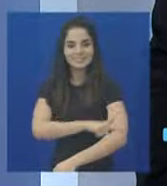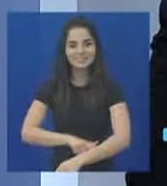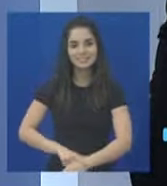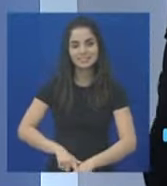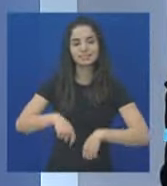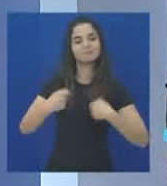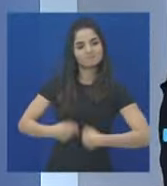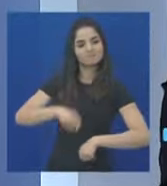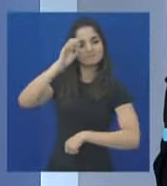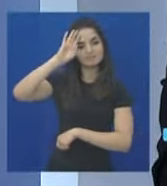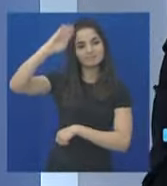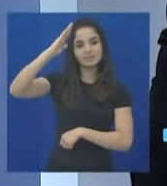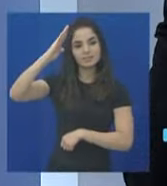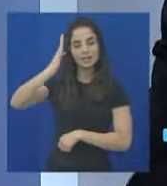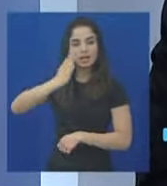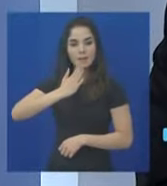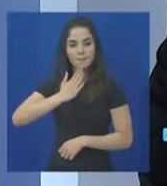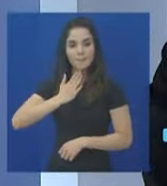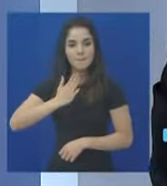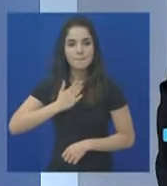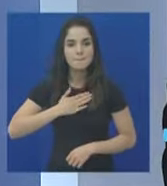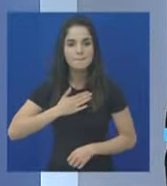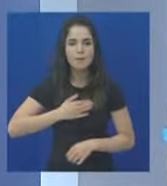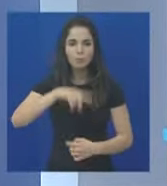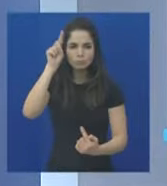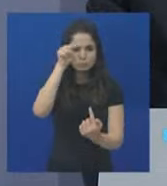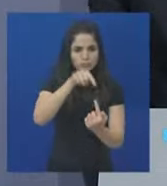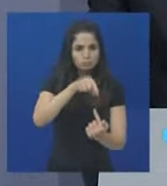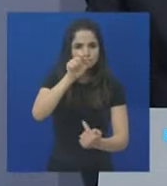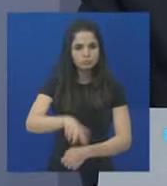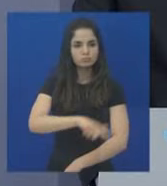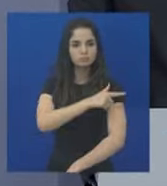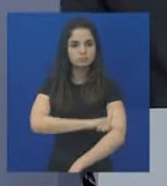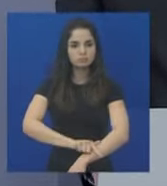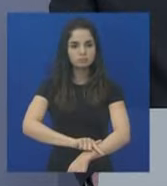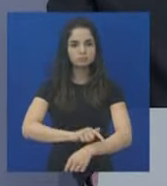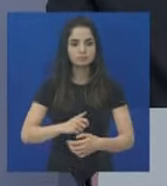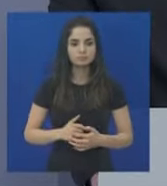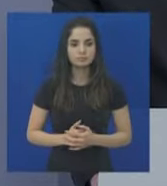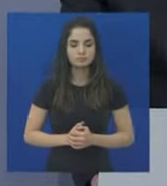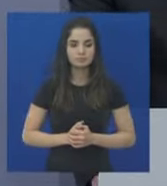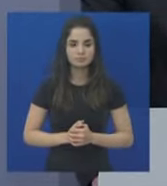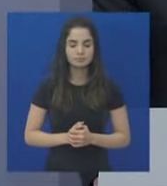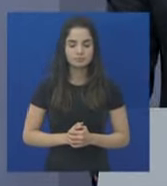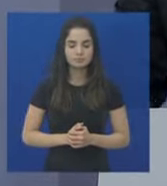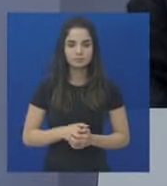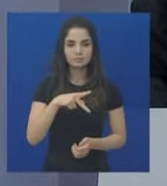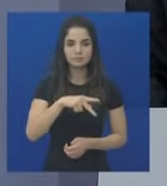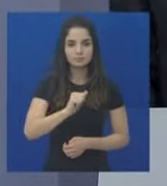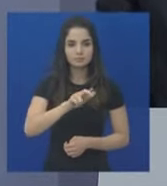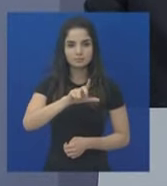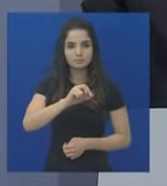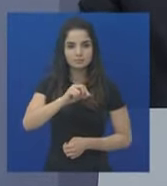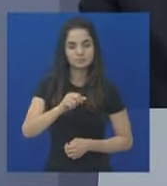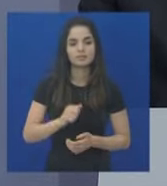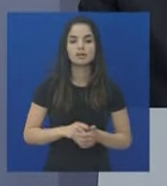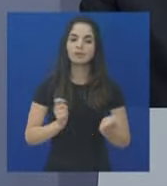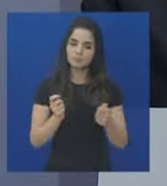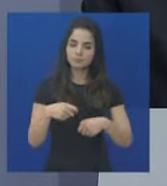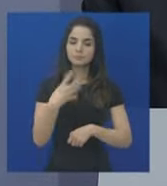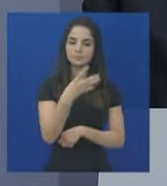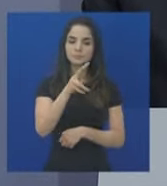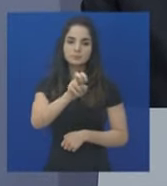prioridade. O meu maior orçamento sempre foi educação. Certo, obrigado, candidato Marquinho Mendes. Candidato Paulo César, o senhor tem 45